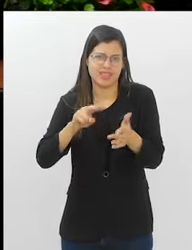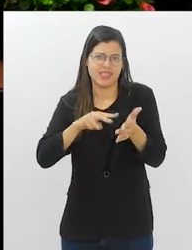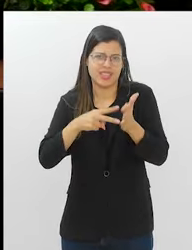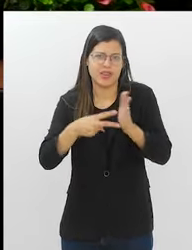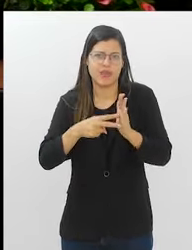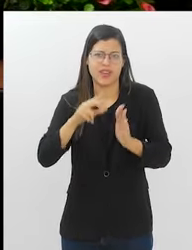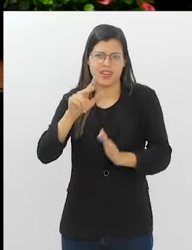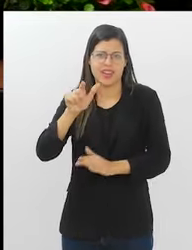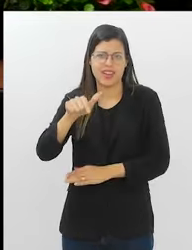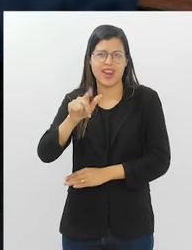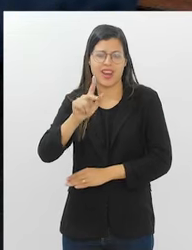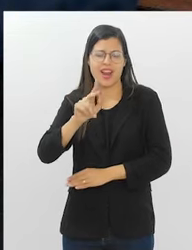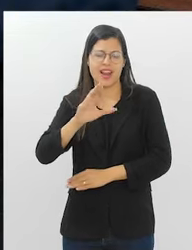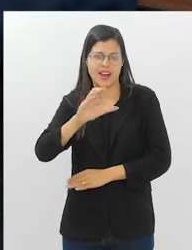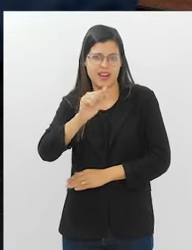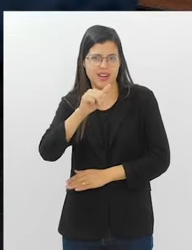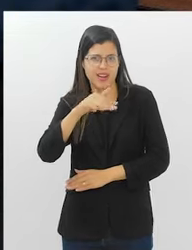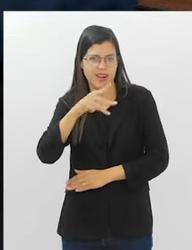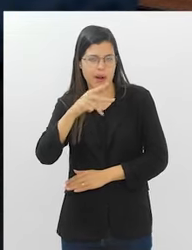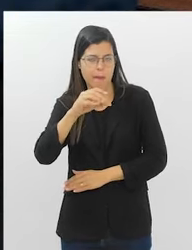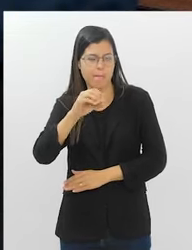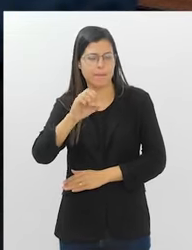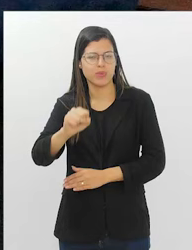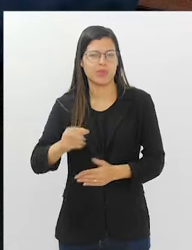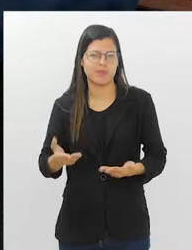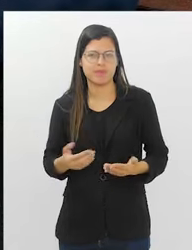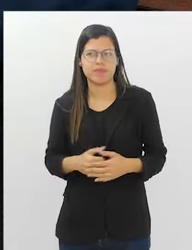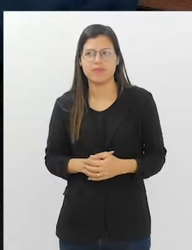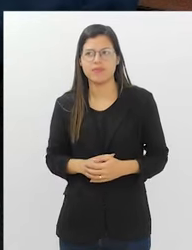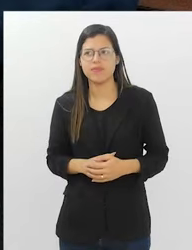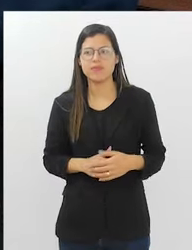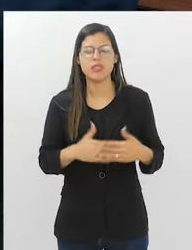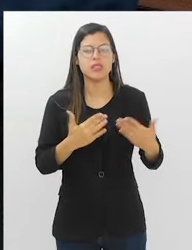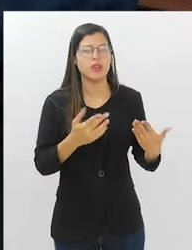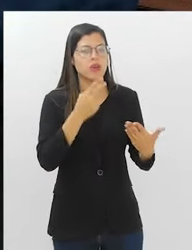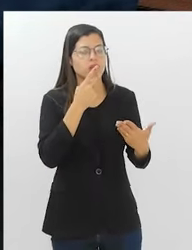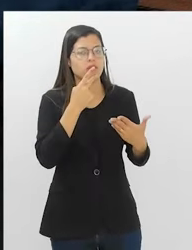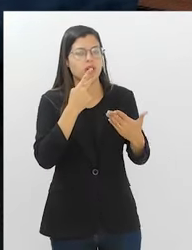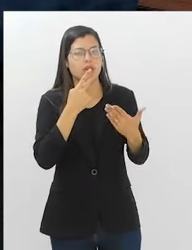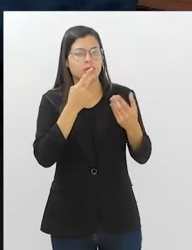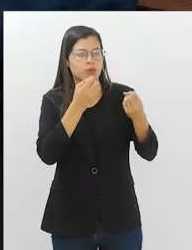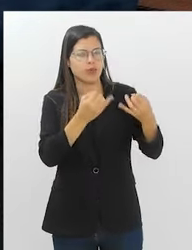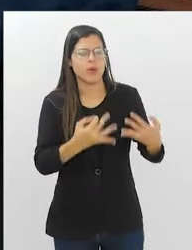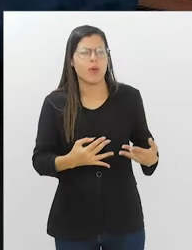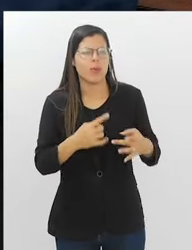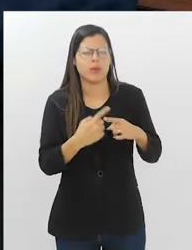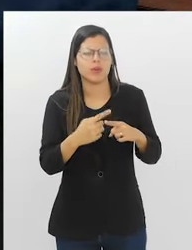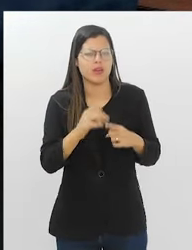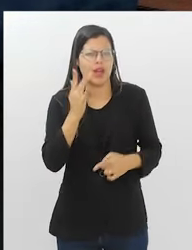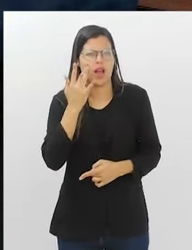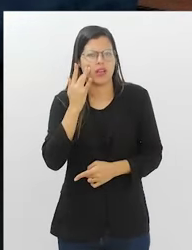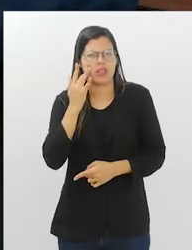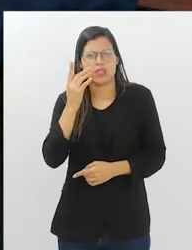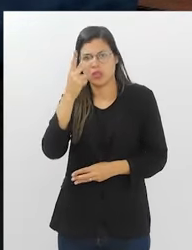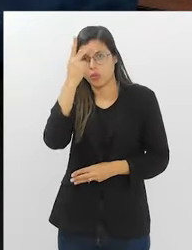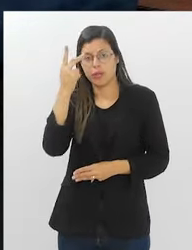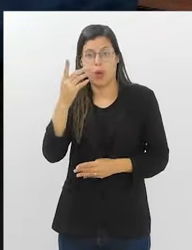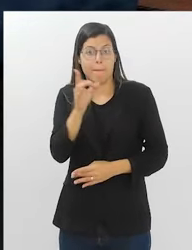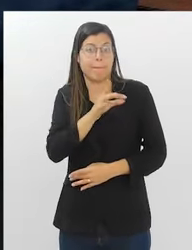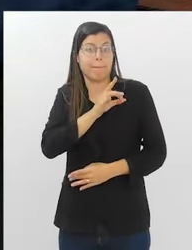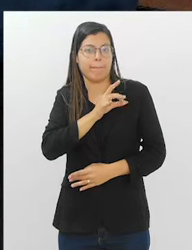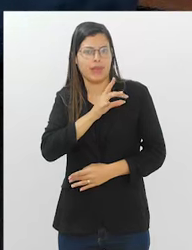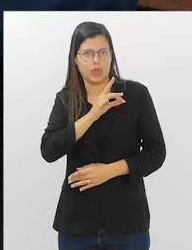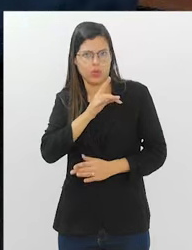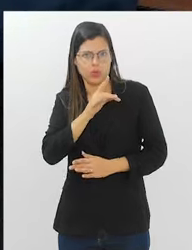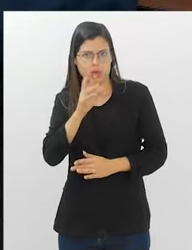né? Me diz uma coisa, Alexandre, por que você acha que algumas pessoas têm tanto medo da religião